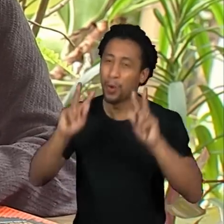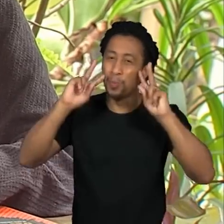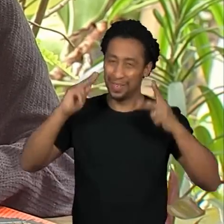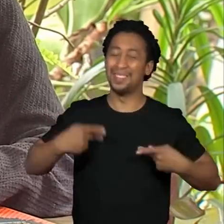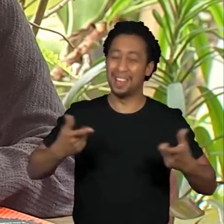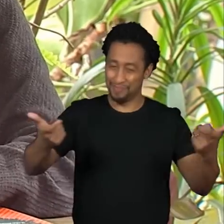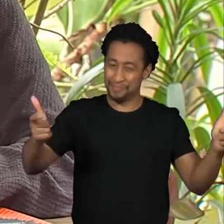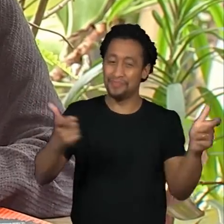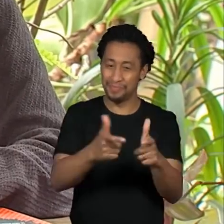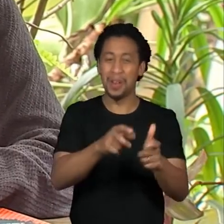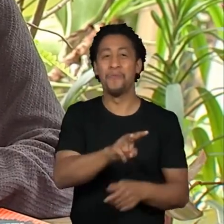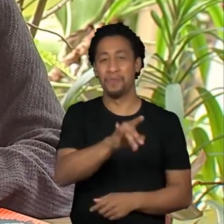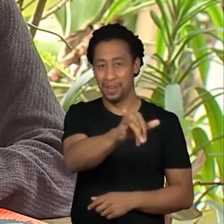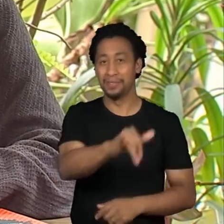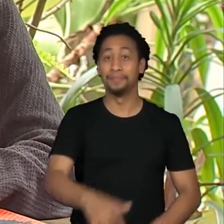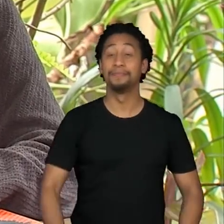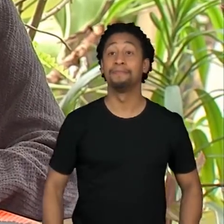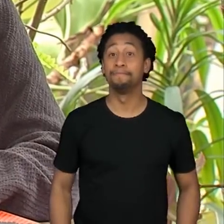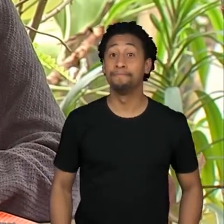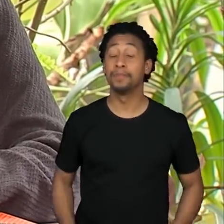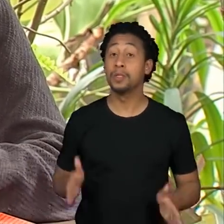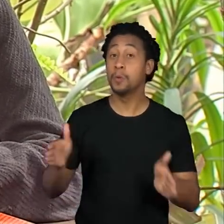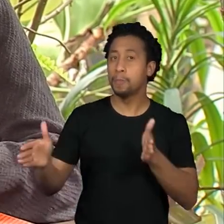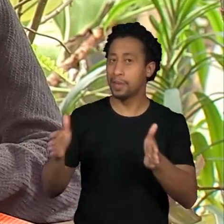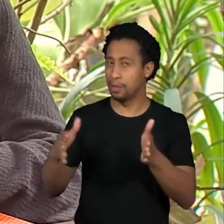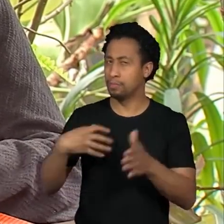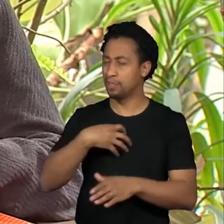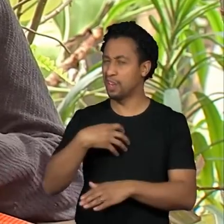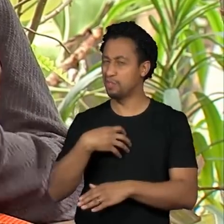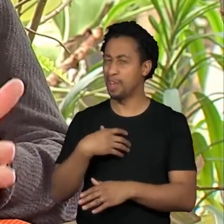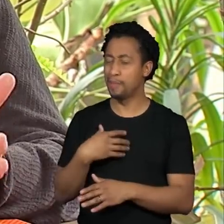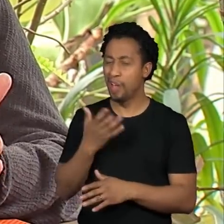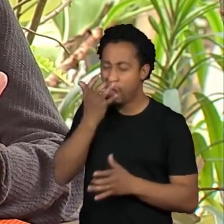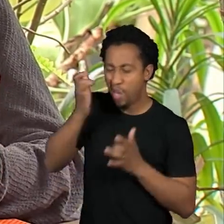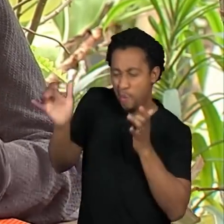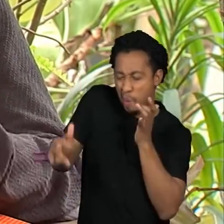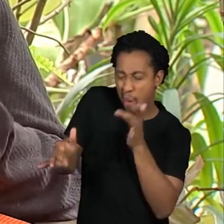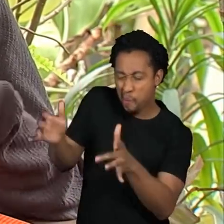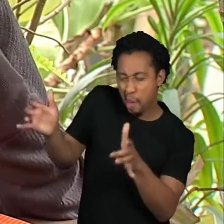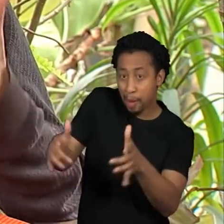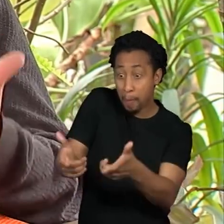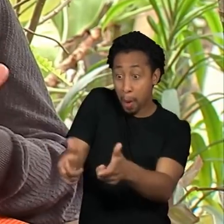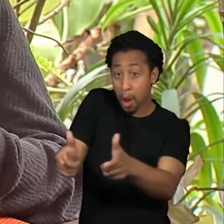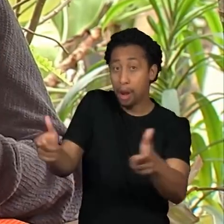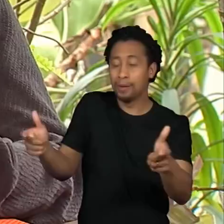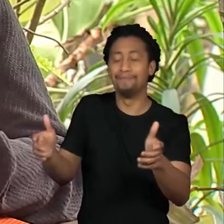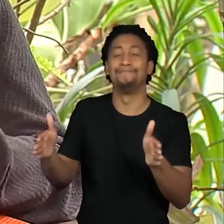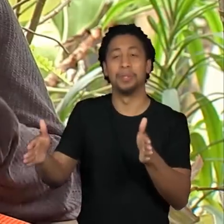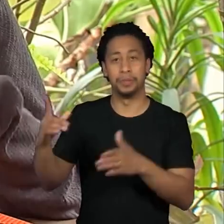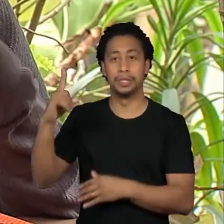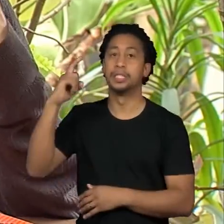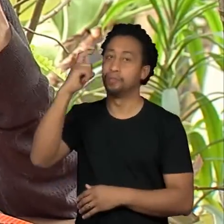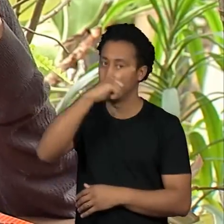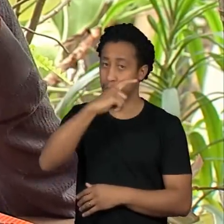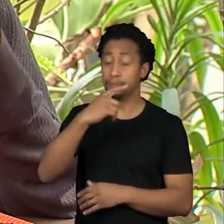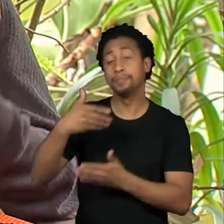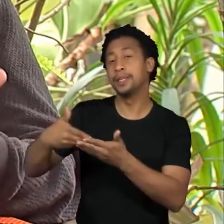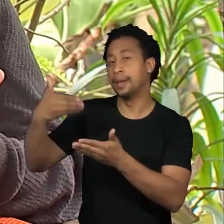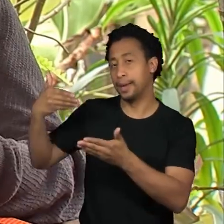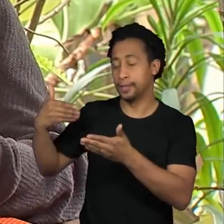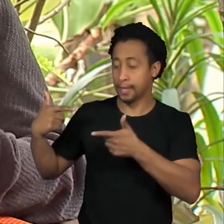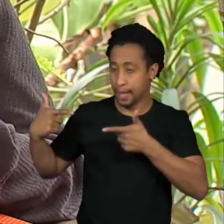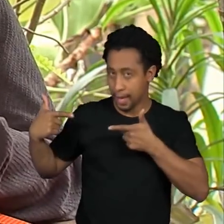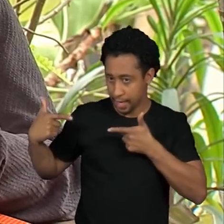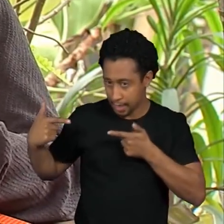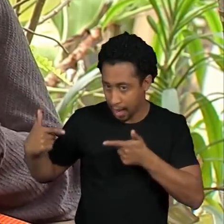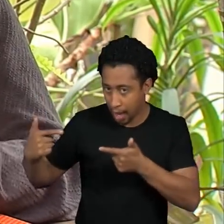do desperdício é o momento que a gente está vivendo, né? A gente teve no pós-guerra um excesso de produção, uma